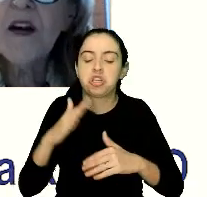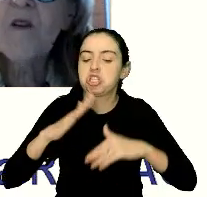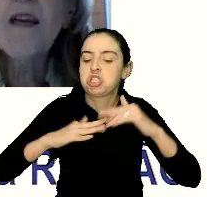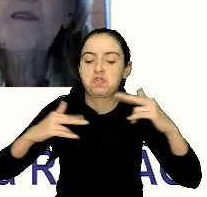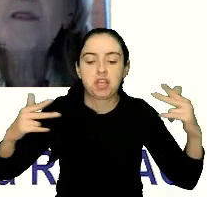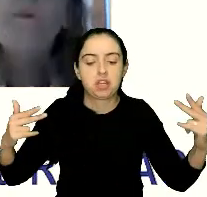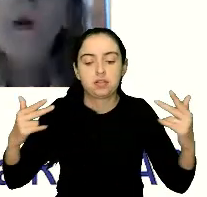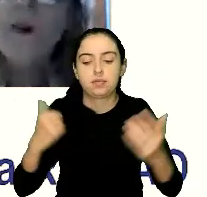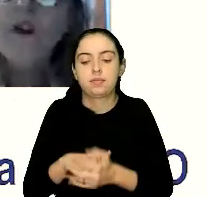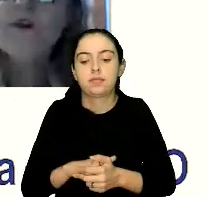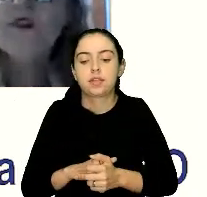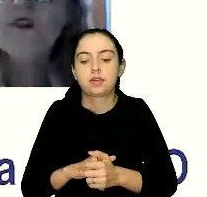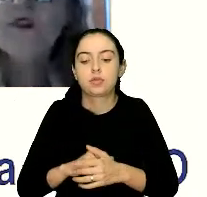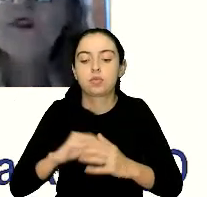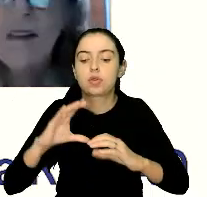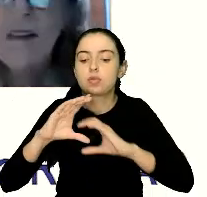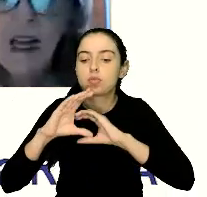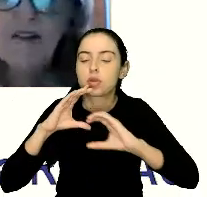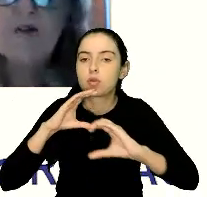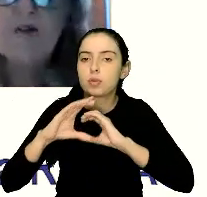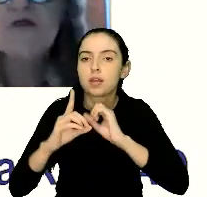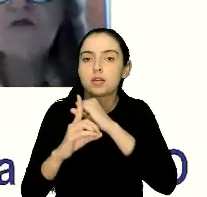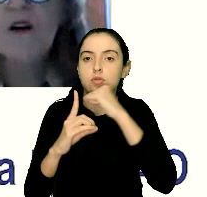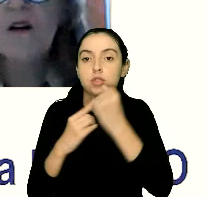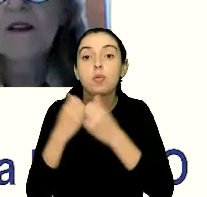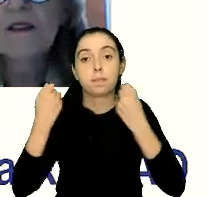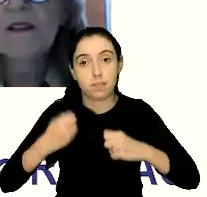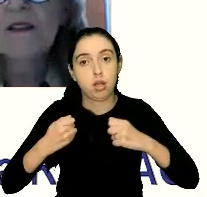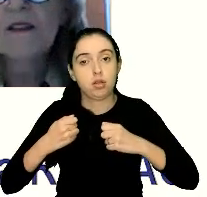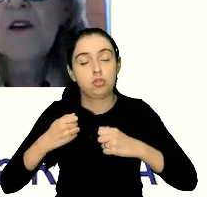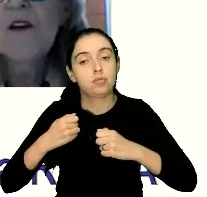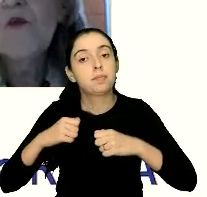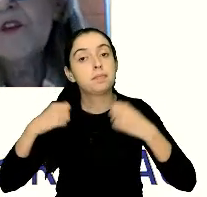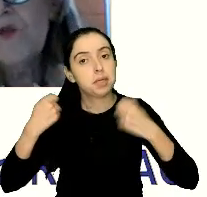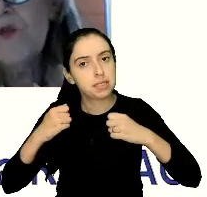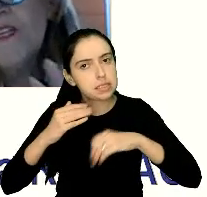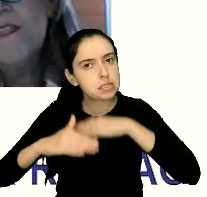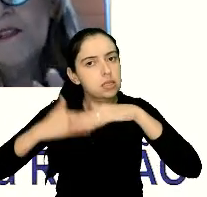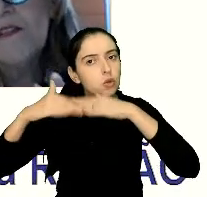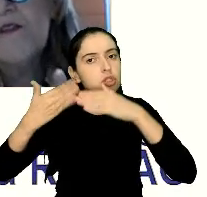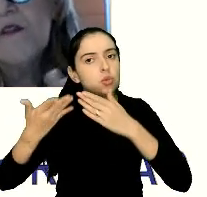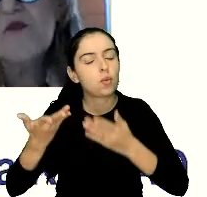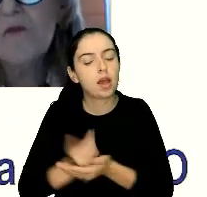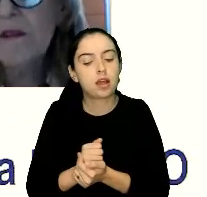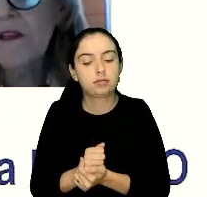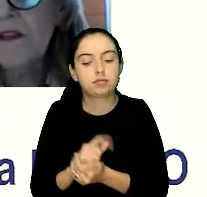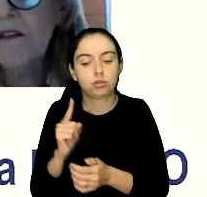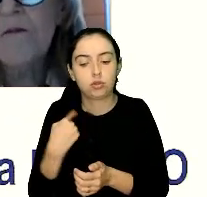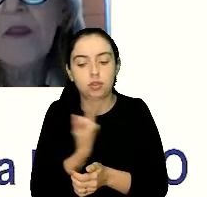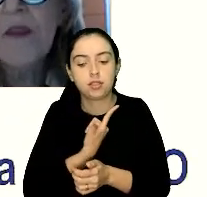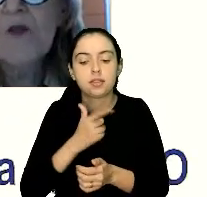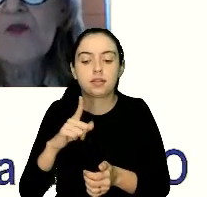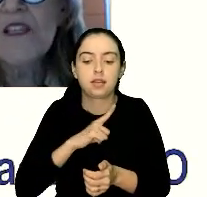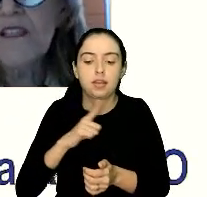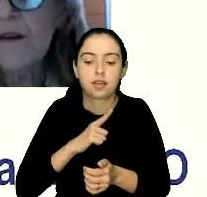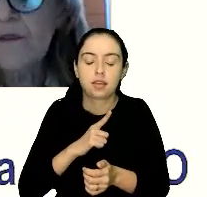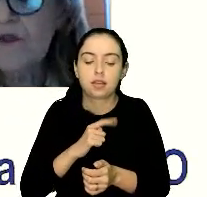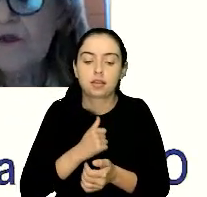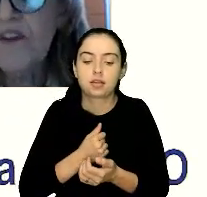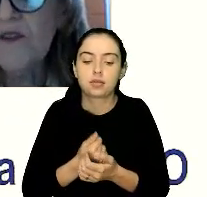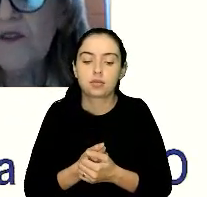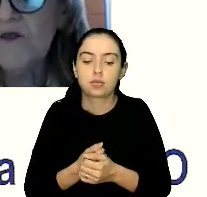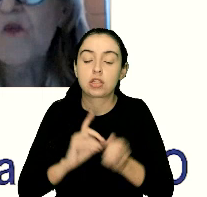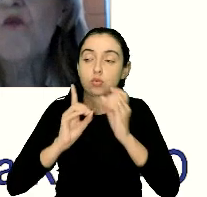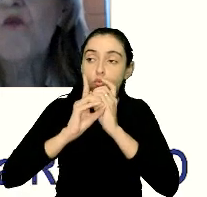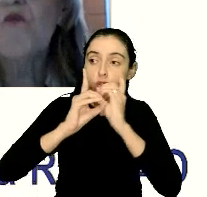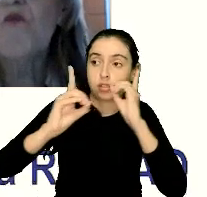engajamento social ele pode continuar e deve continuar, né? O que nós ainda devemos manter é o